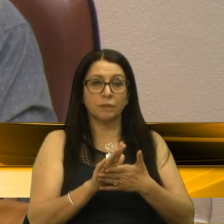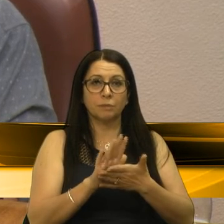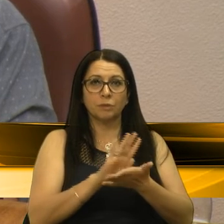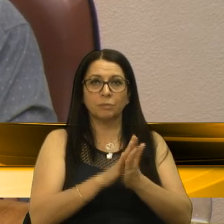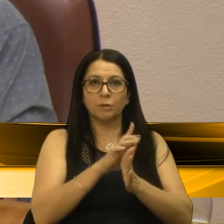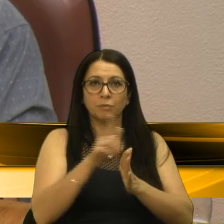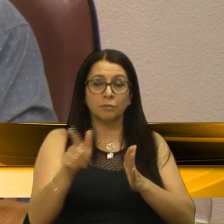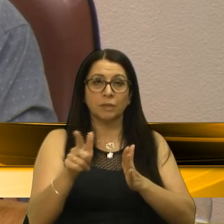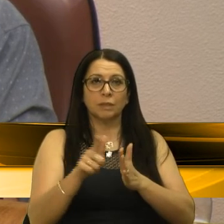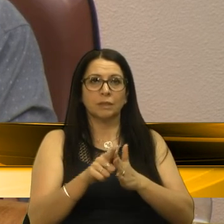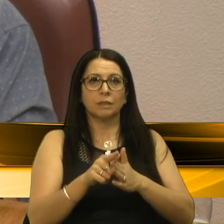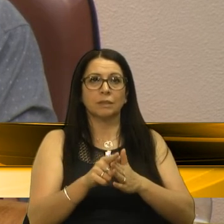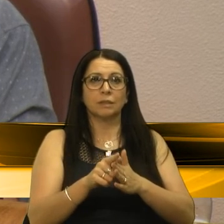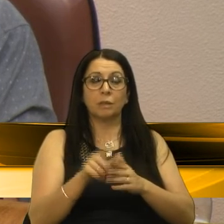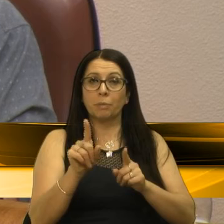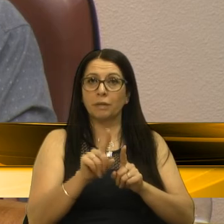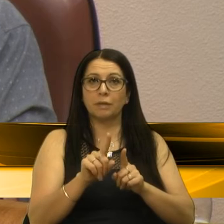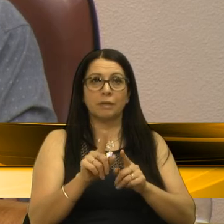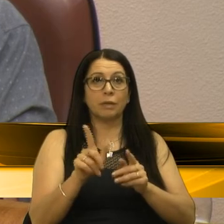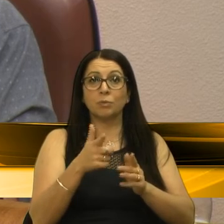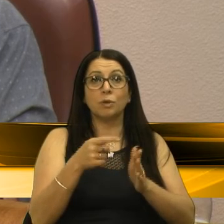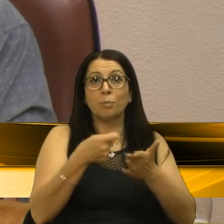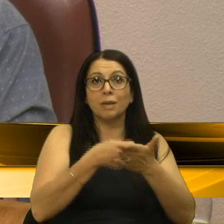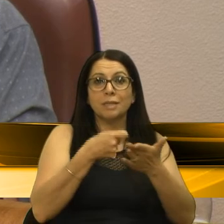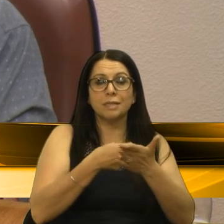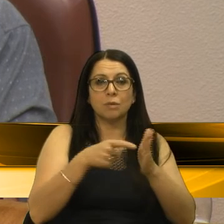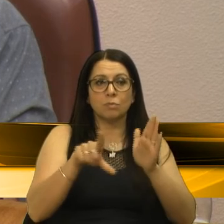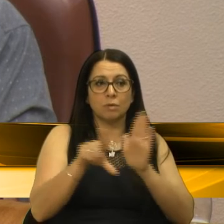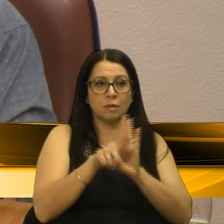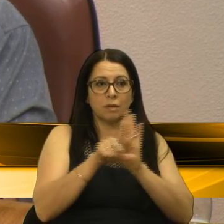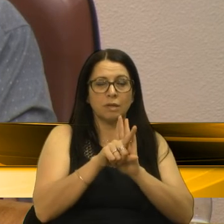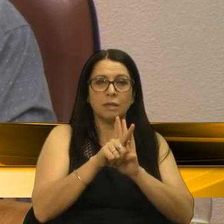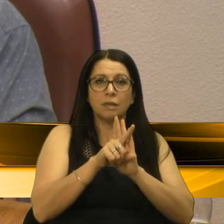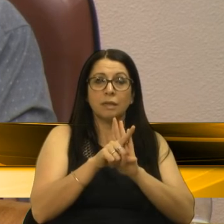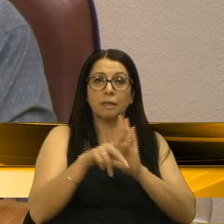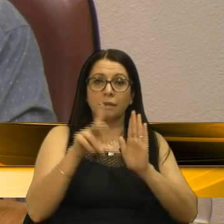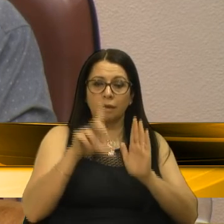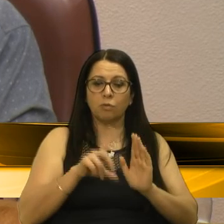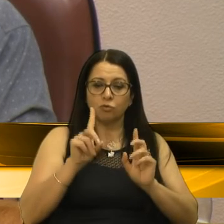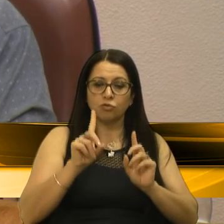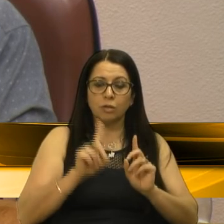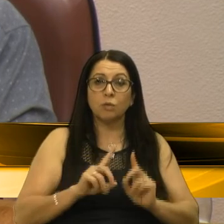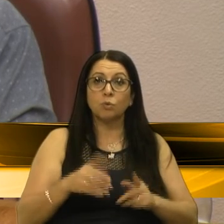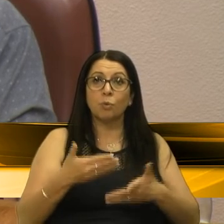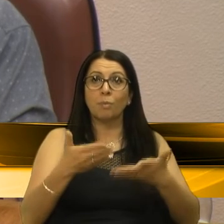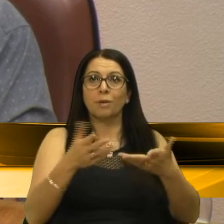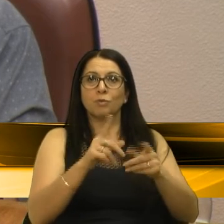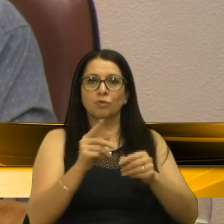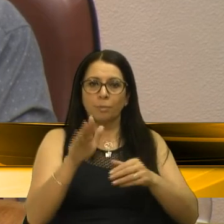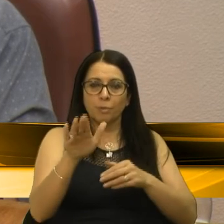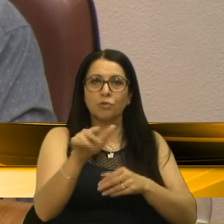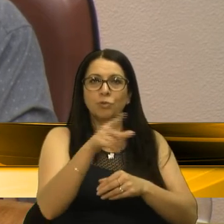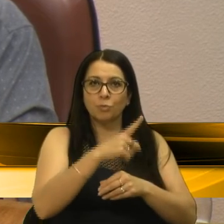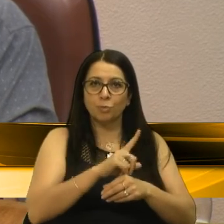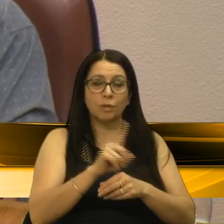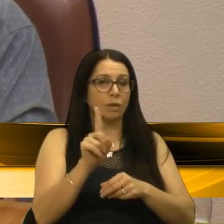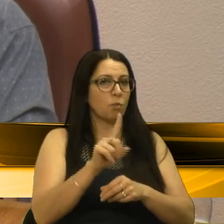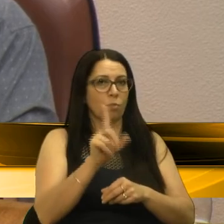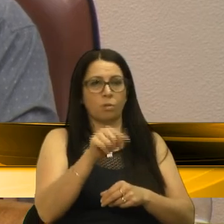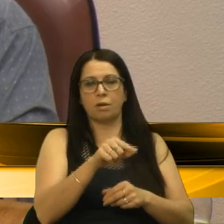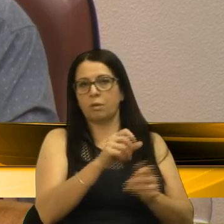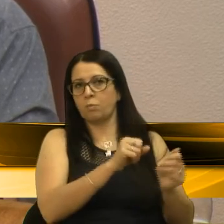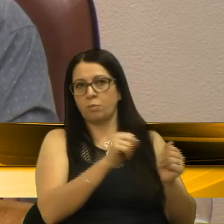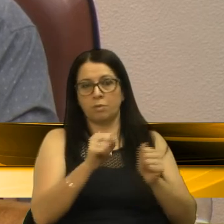discricionariedade. A par de ser obrigação legal da autoridade promover os direitos humanos, a norma constitucional já invocada não lhe confere do